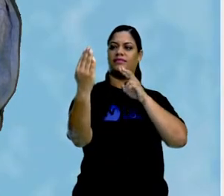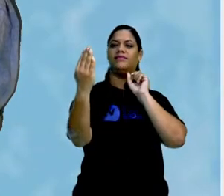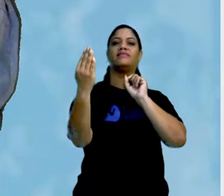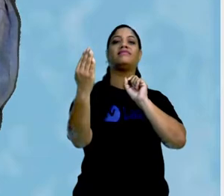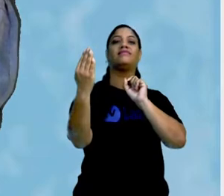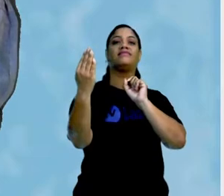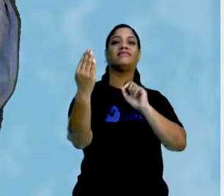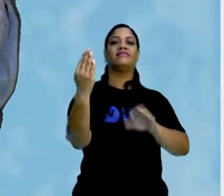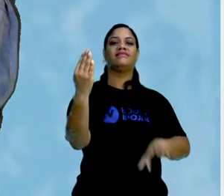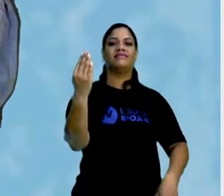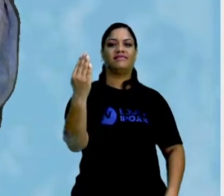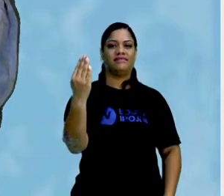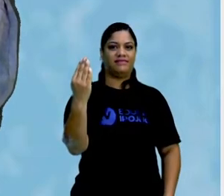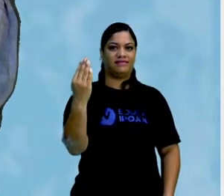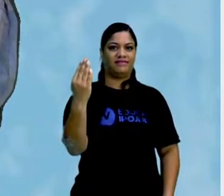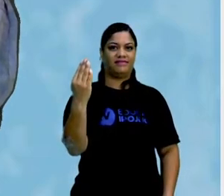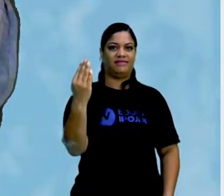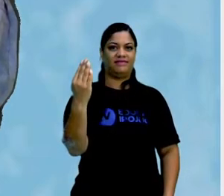leiturinha.